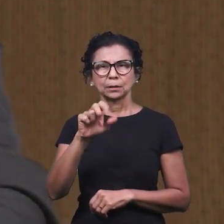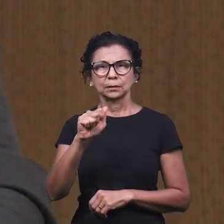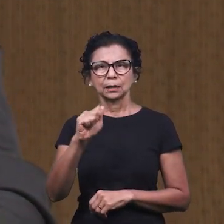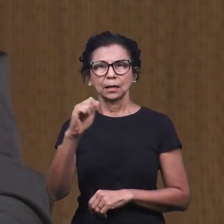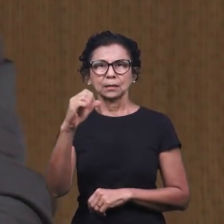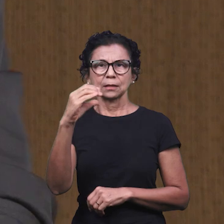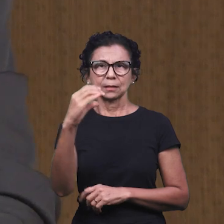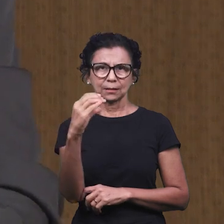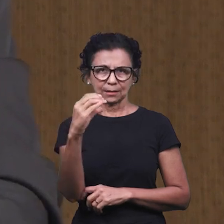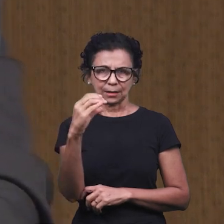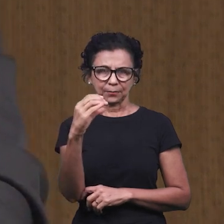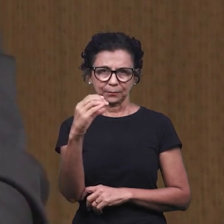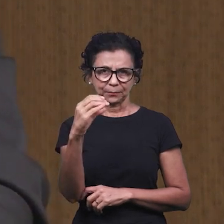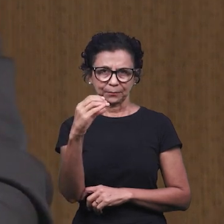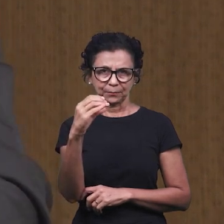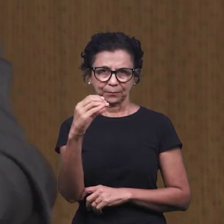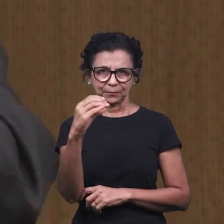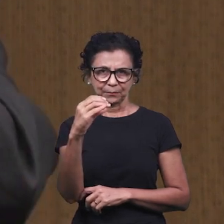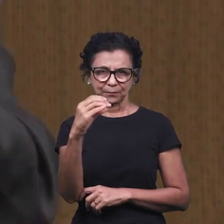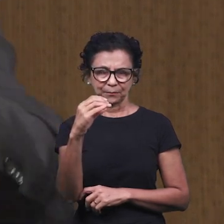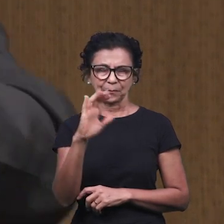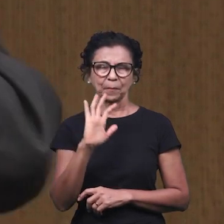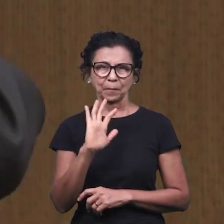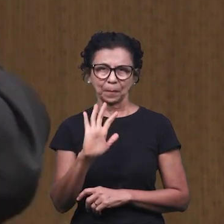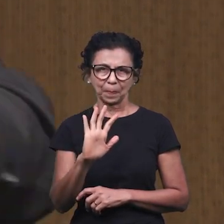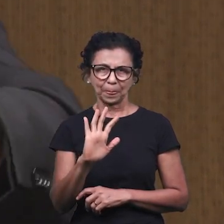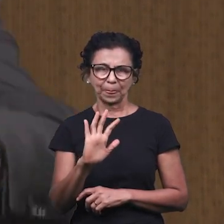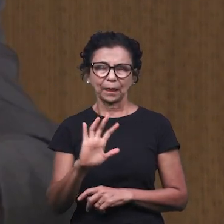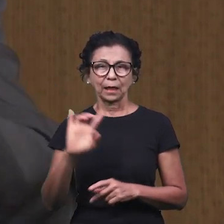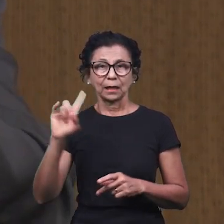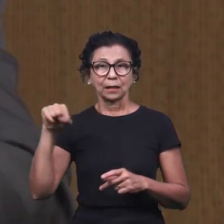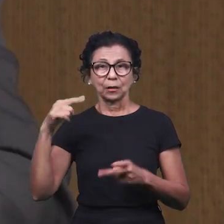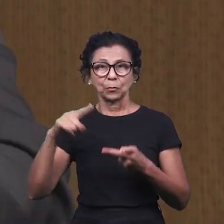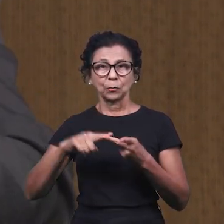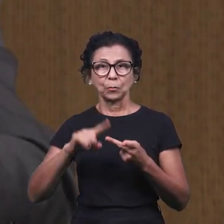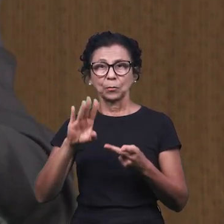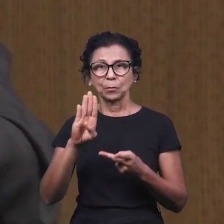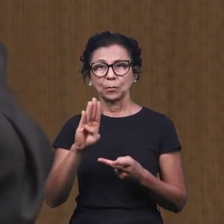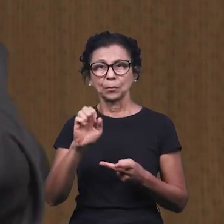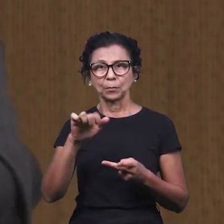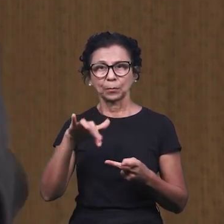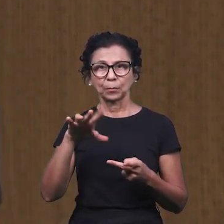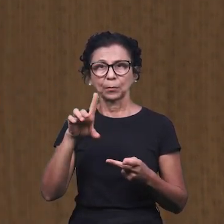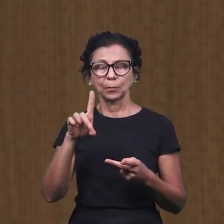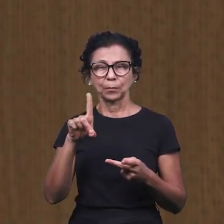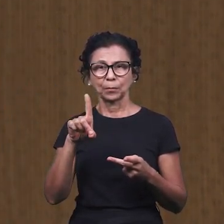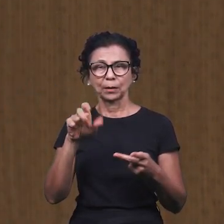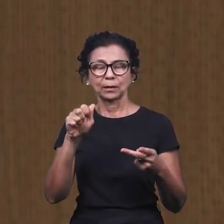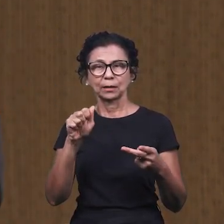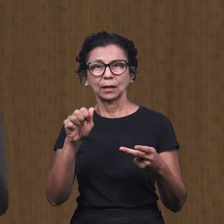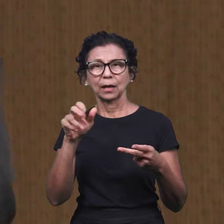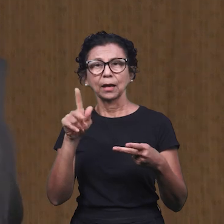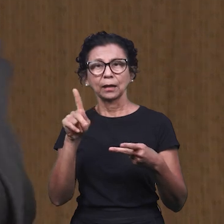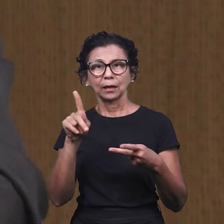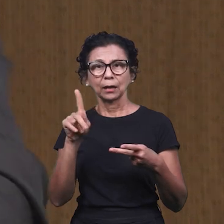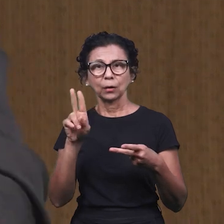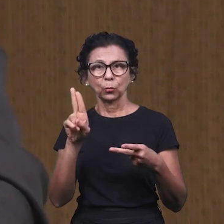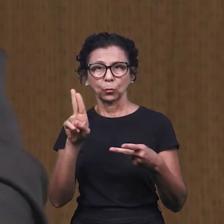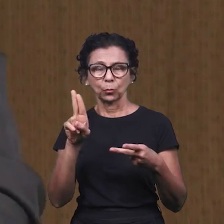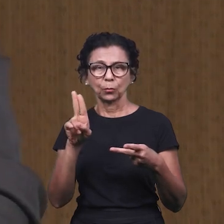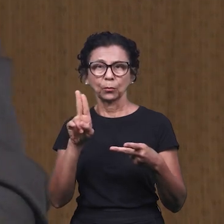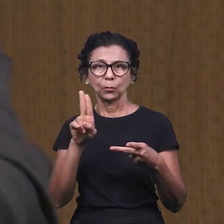daquela frequência que vai sintonizar. Então, todas as igrejas lá tem esse parâmetro, que é esse código,